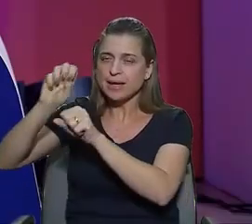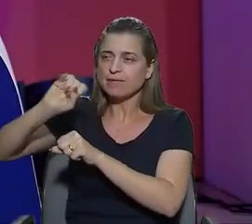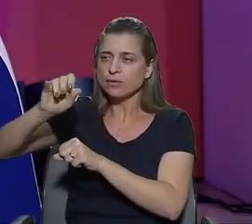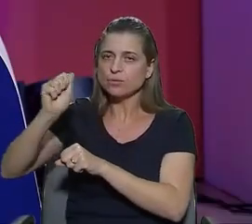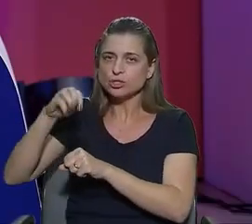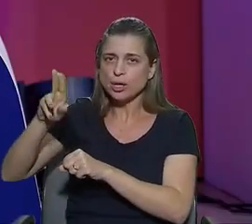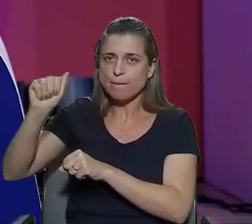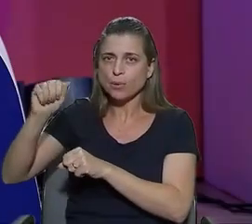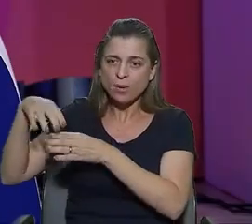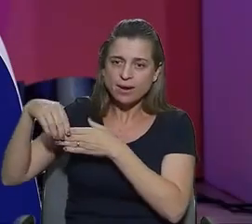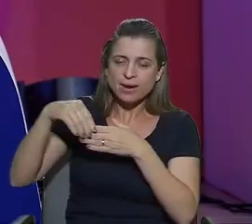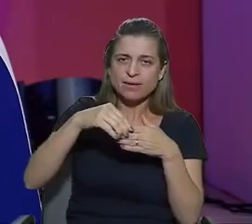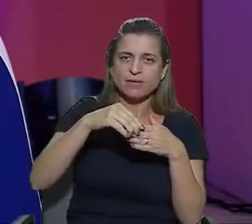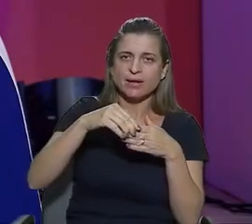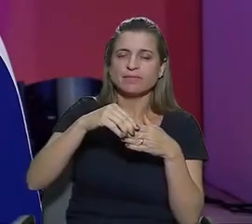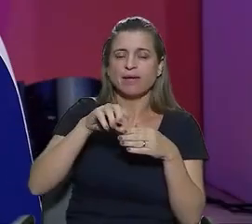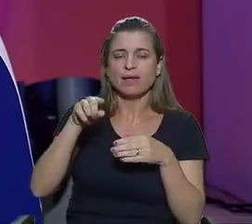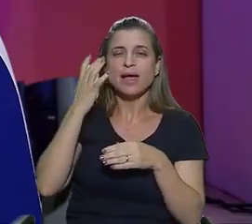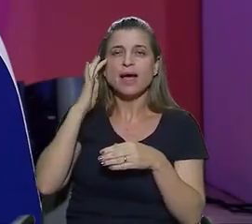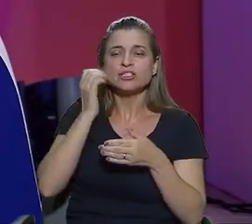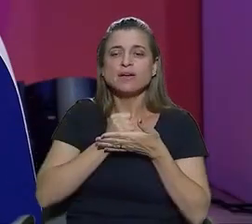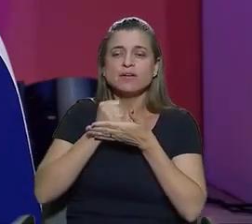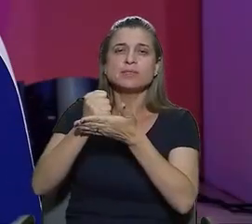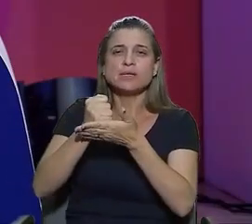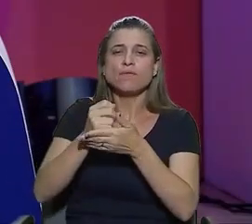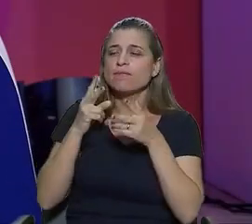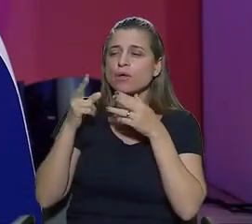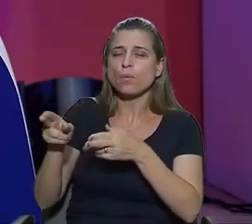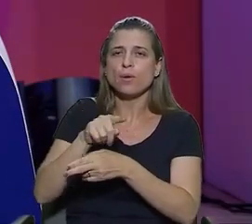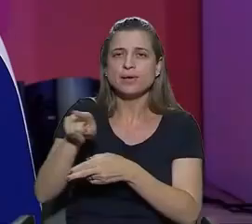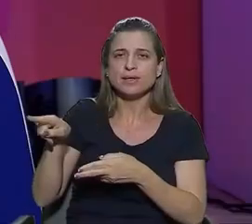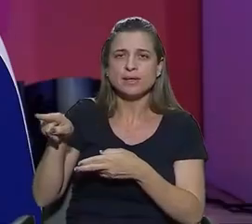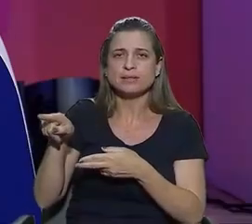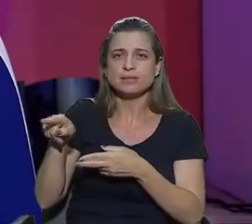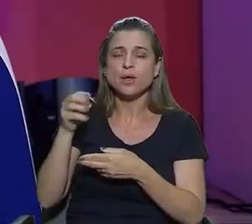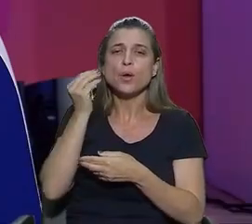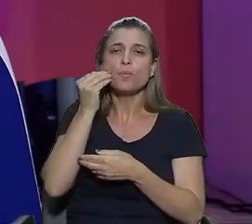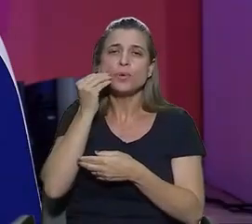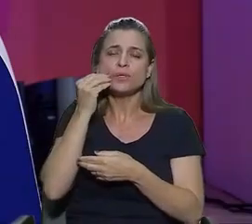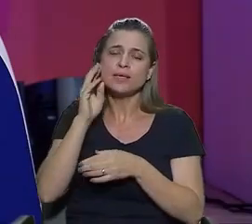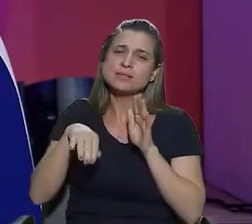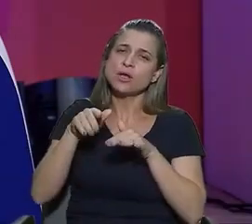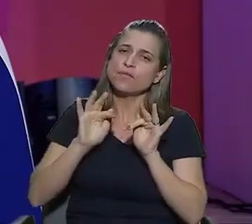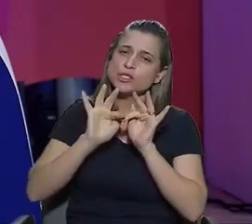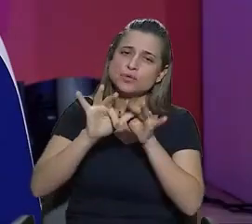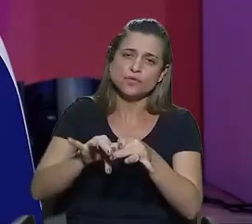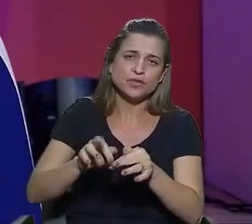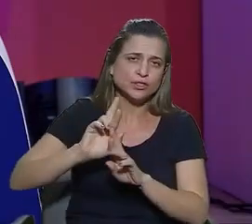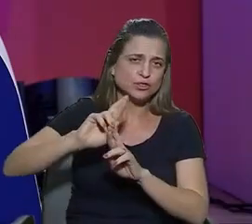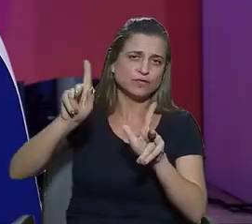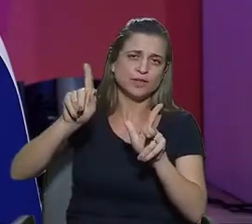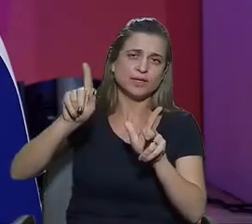me salvar. Eu também. Me salvar de ser igual a eles, de que eu pudesse ter outro fim, que não aquele de